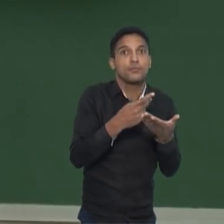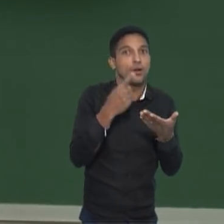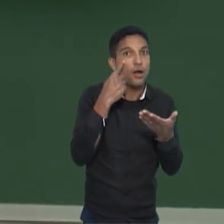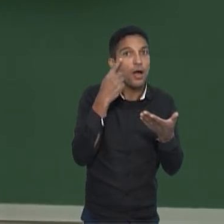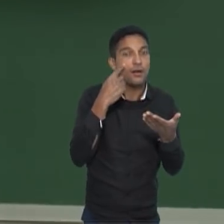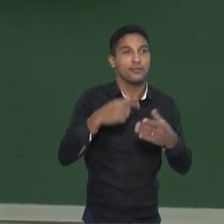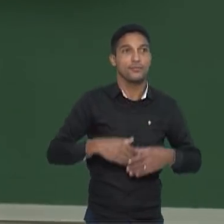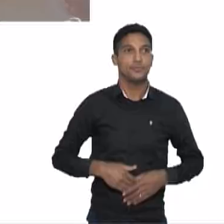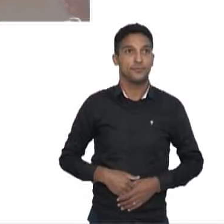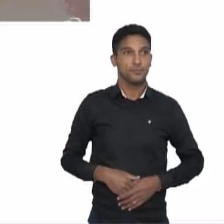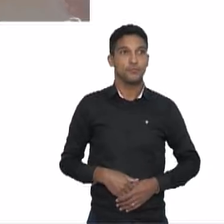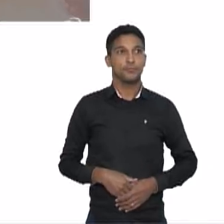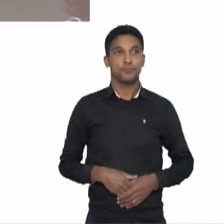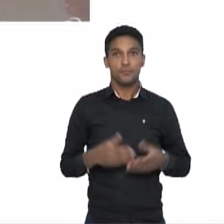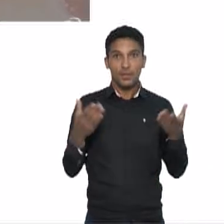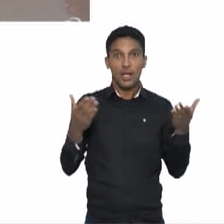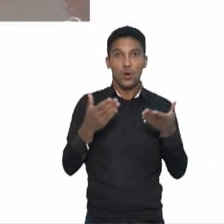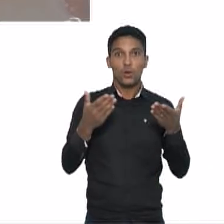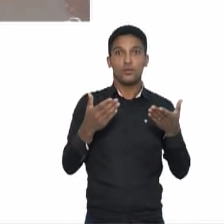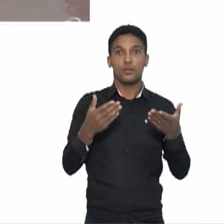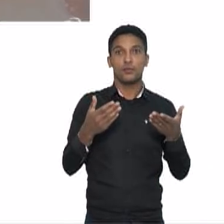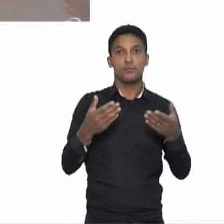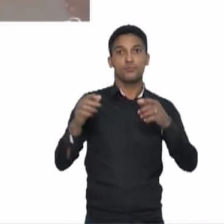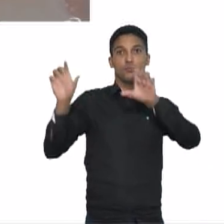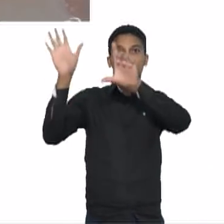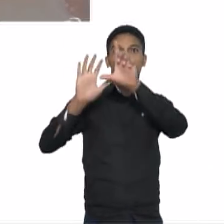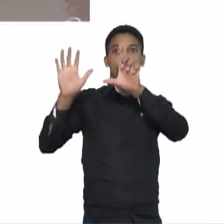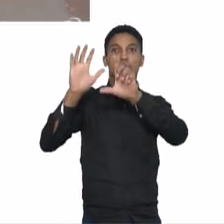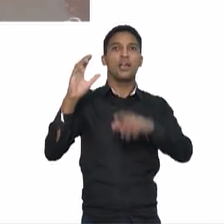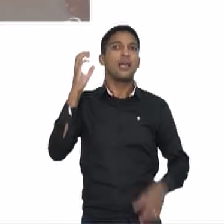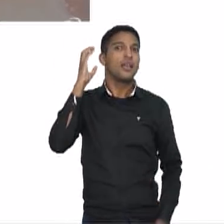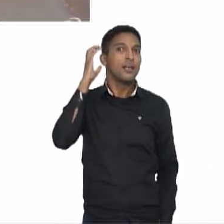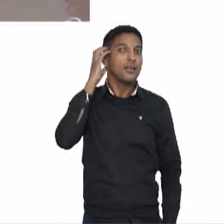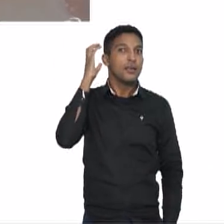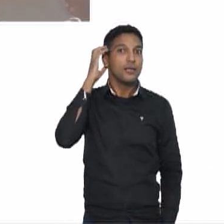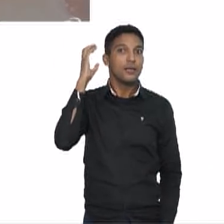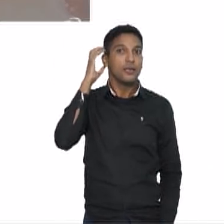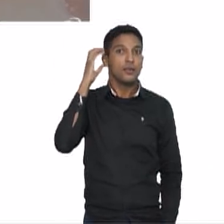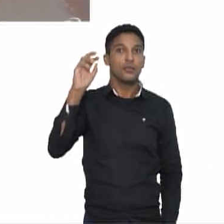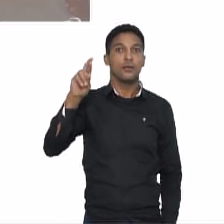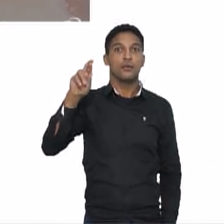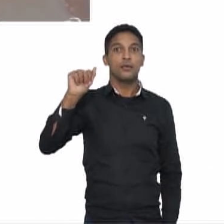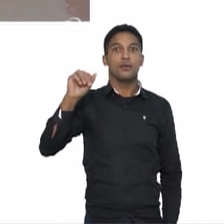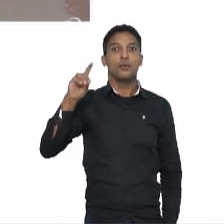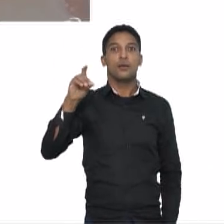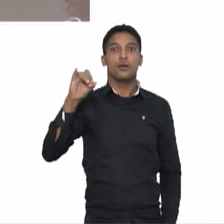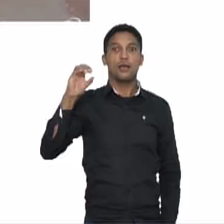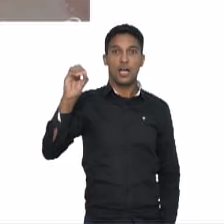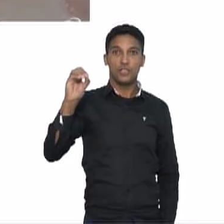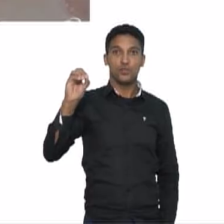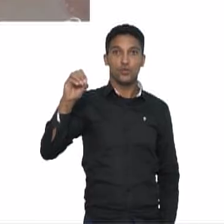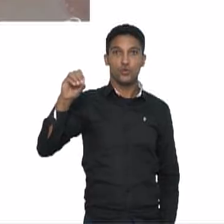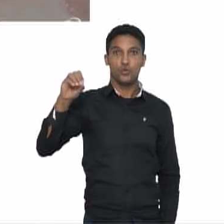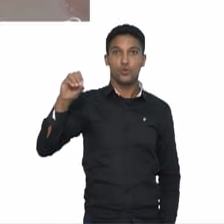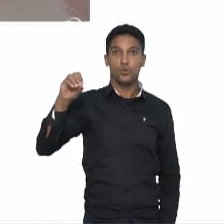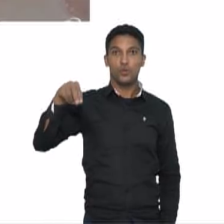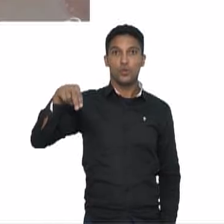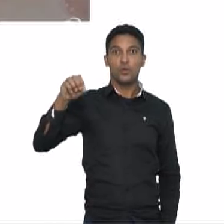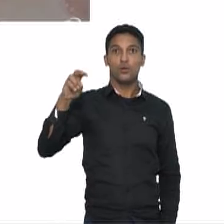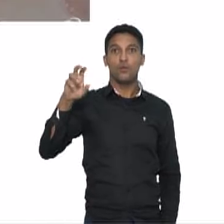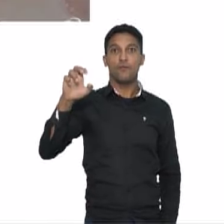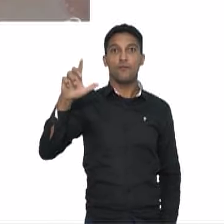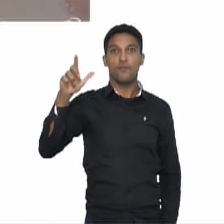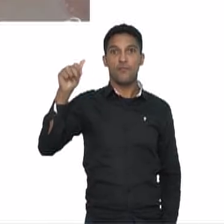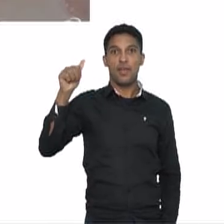Também eu trouxe aqui as radionovelas e as trilogias. As radionovelas, muito populares no Brasil dos anos 50.